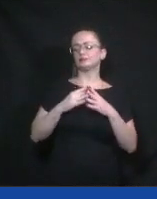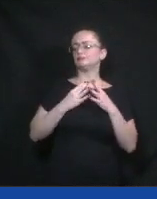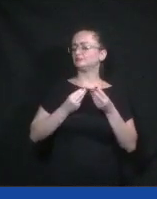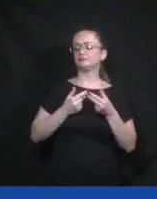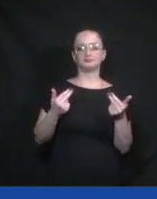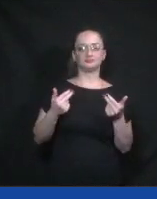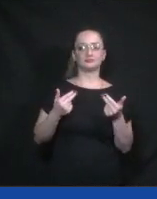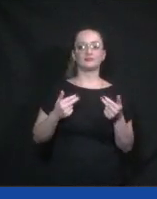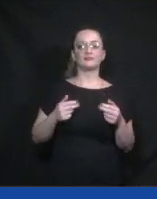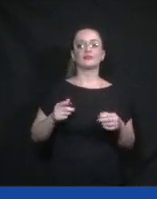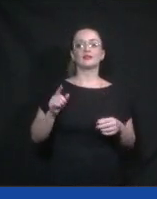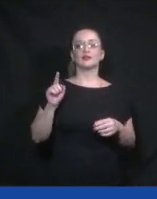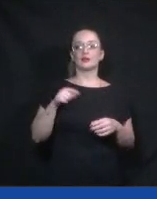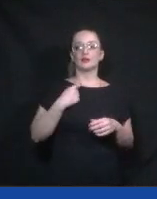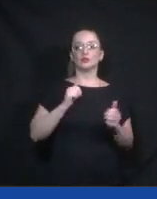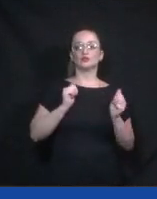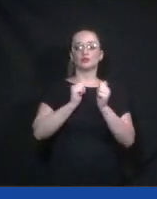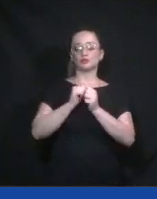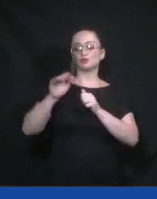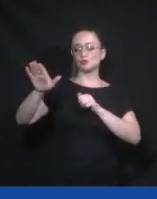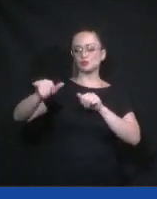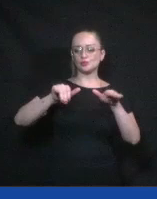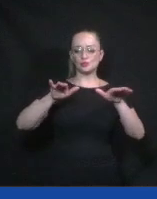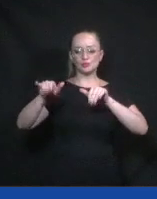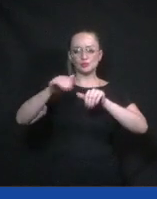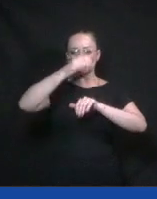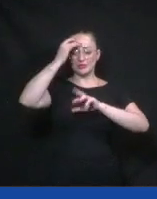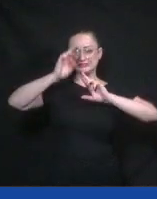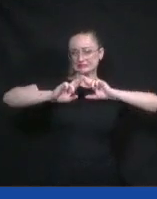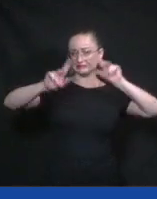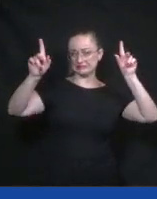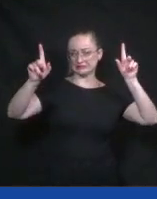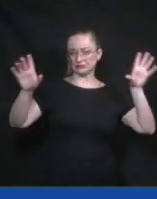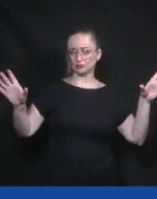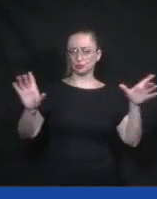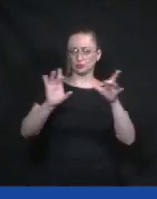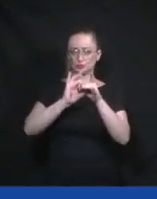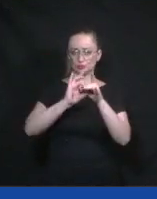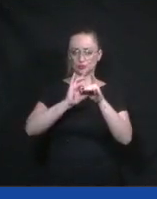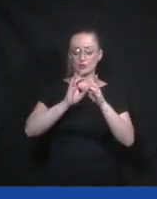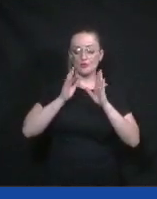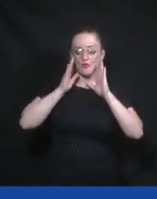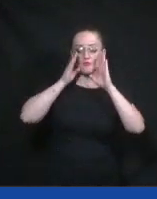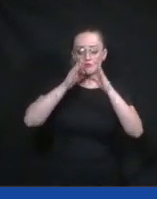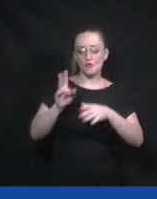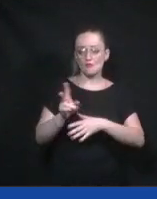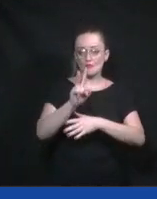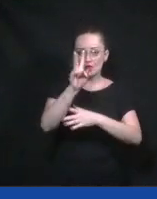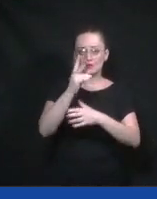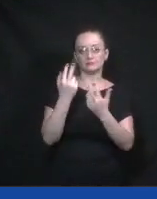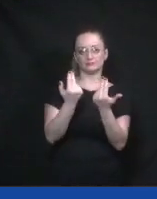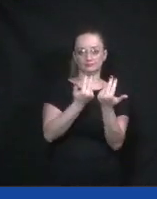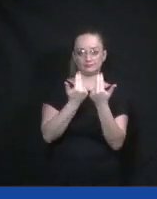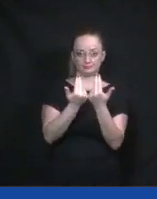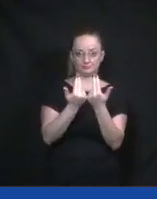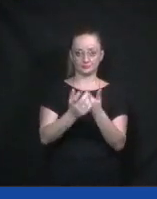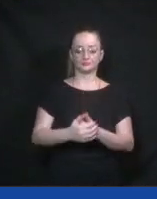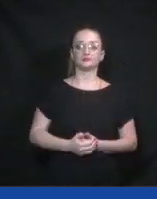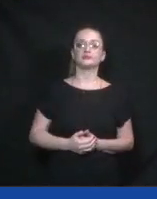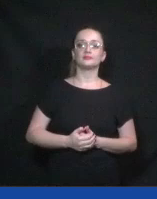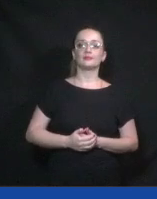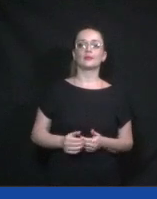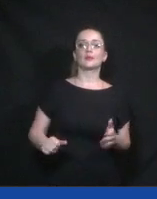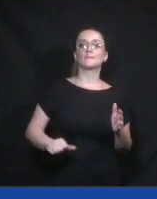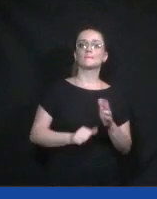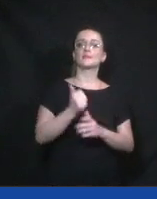pelo fato de que junto a pessoas muito diferentes mas Unidas em princípios e valores comum o